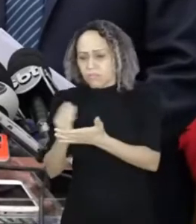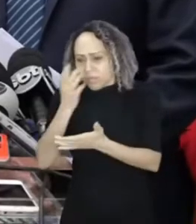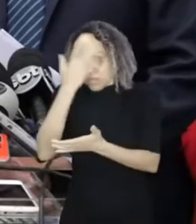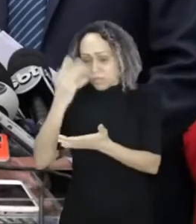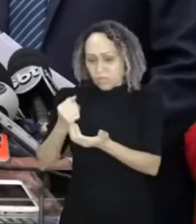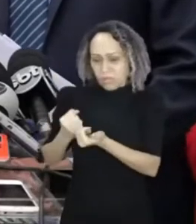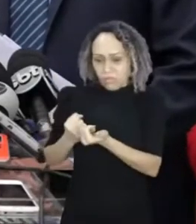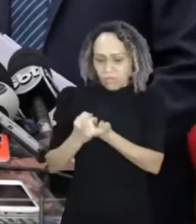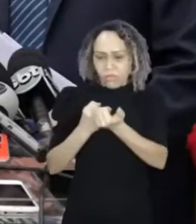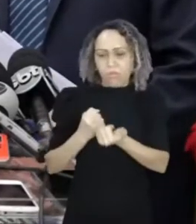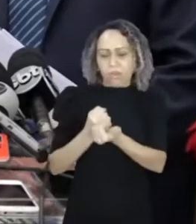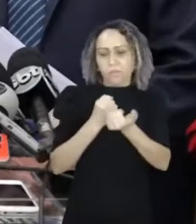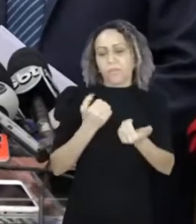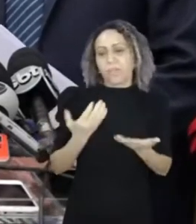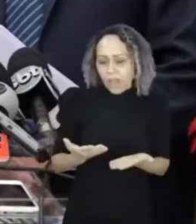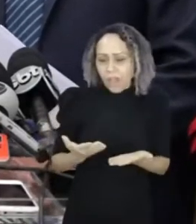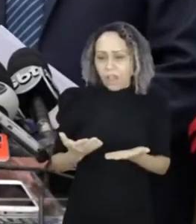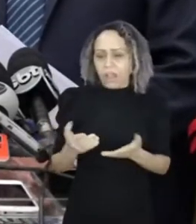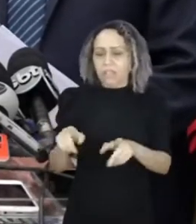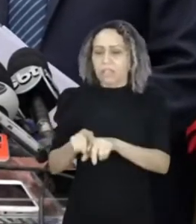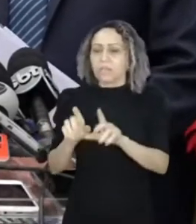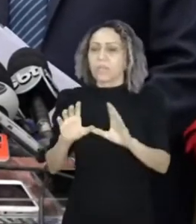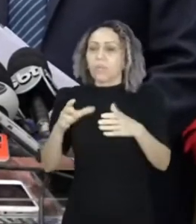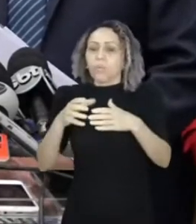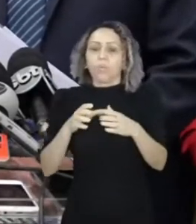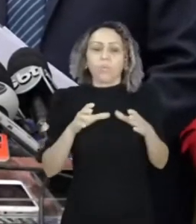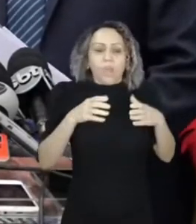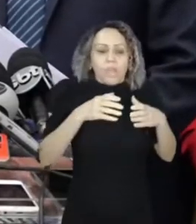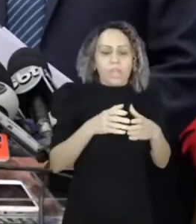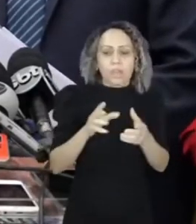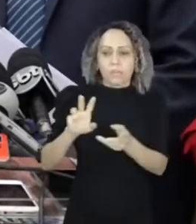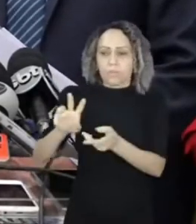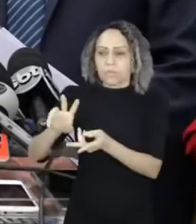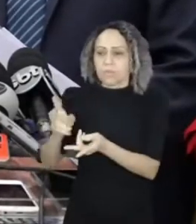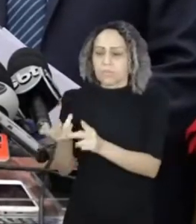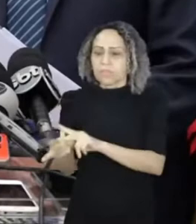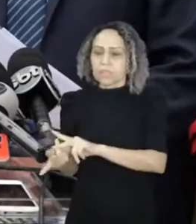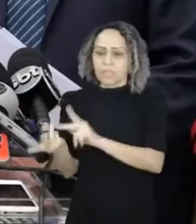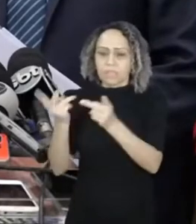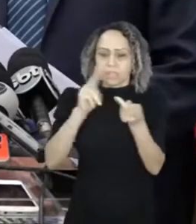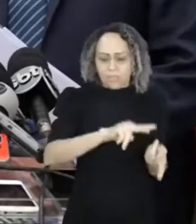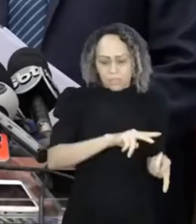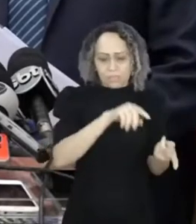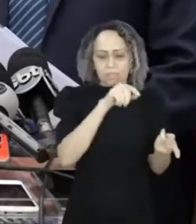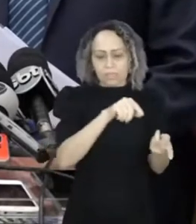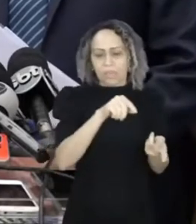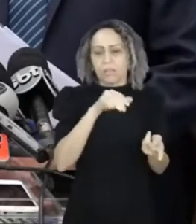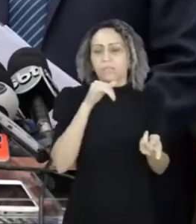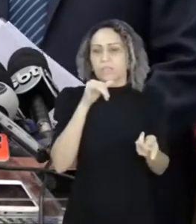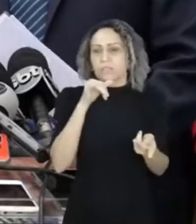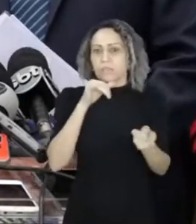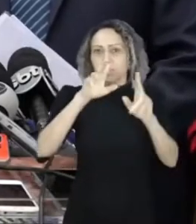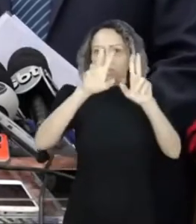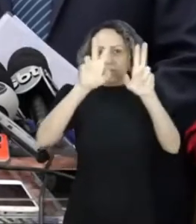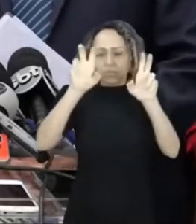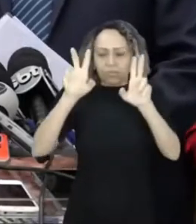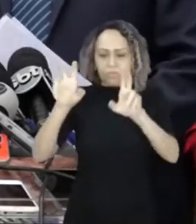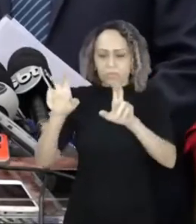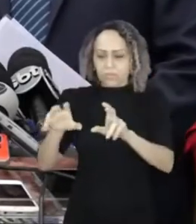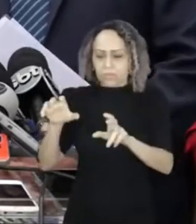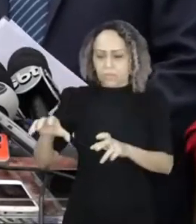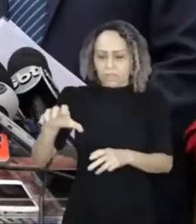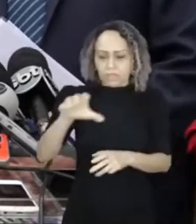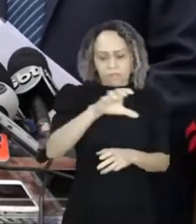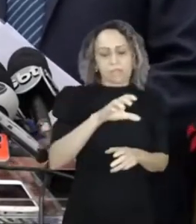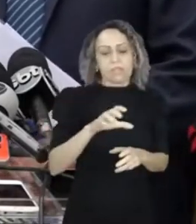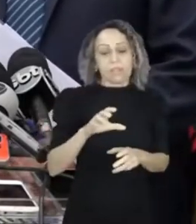quando as equipes do programa, da transição mesmo, das áreas temáticas cheguem, estejam tudo pronto.